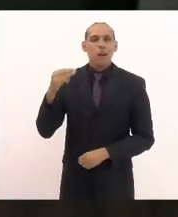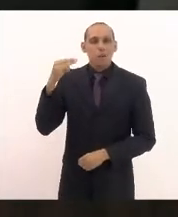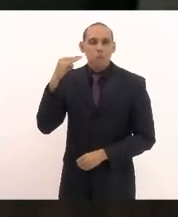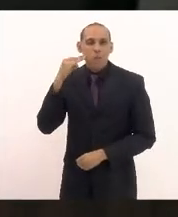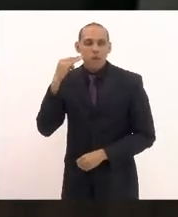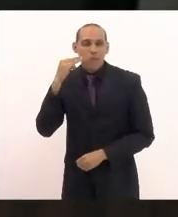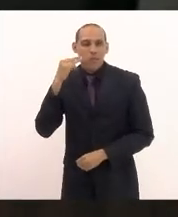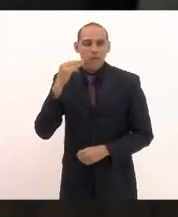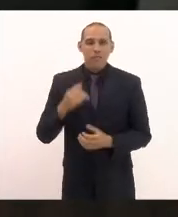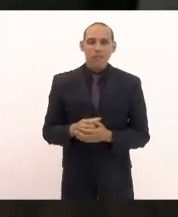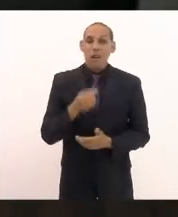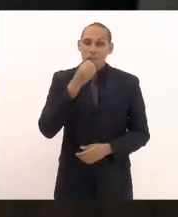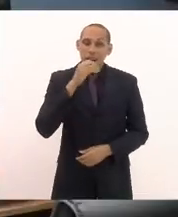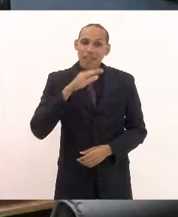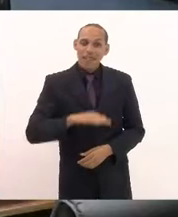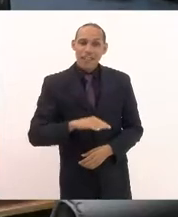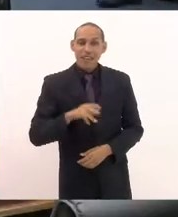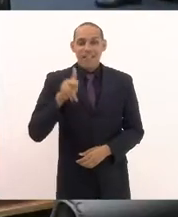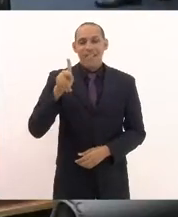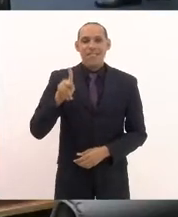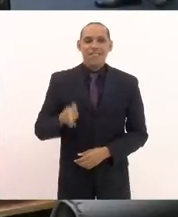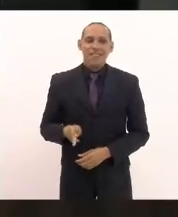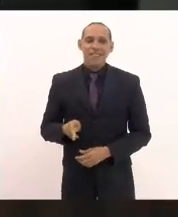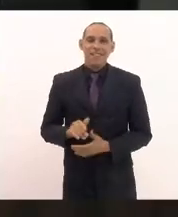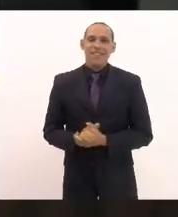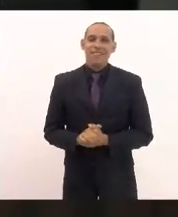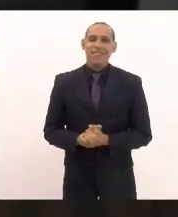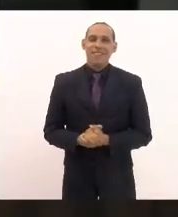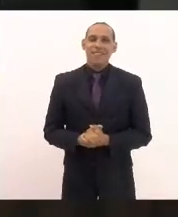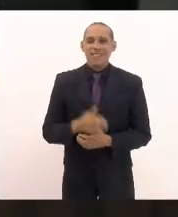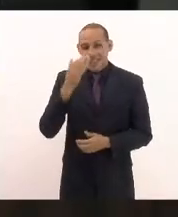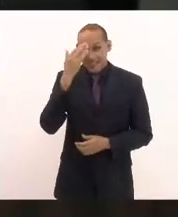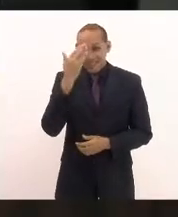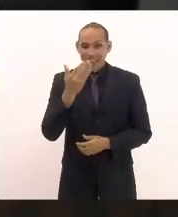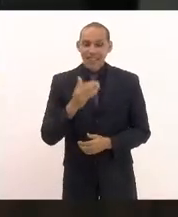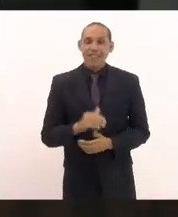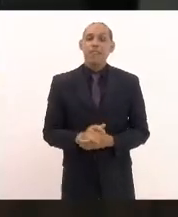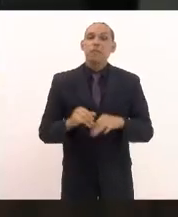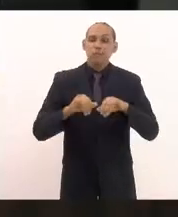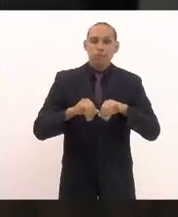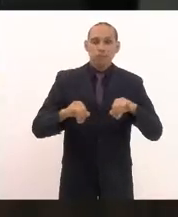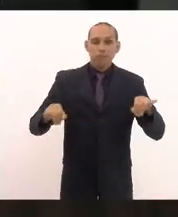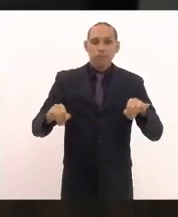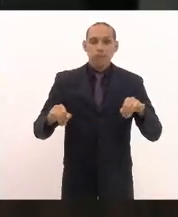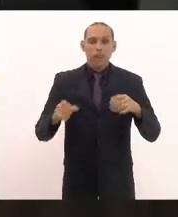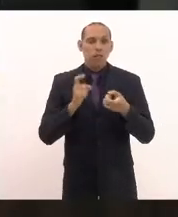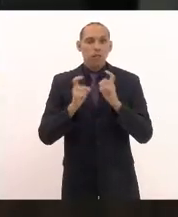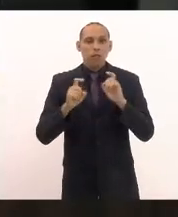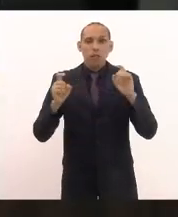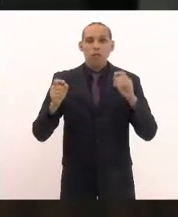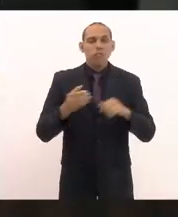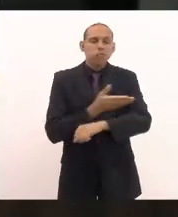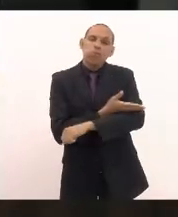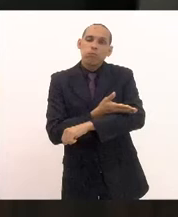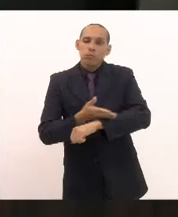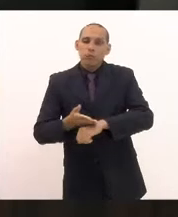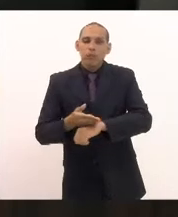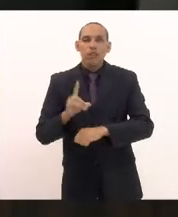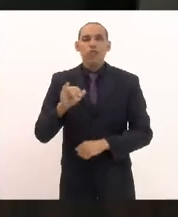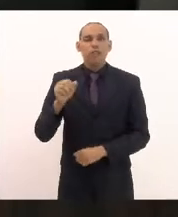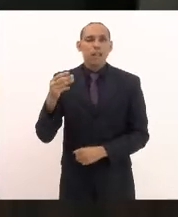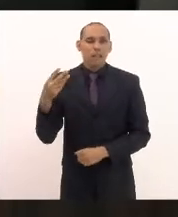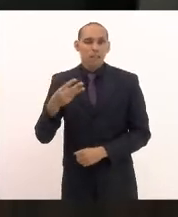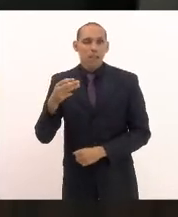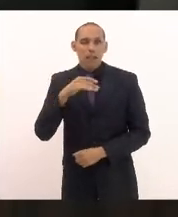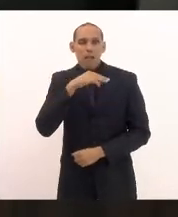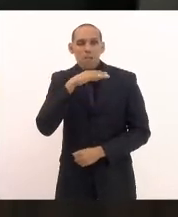tarde, presidenta. Obrigada, minha querida. Anuncio sessão ordinária do dia 3 de março de